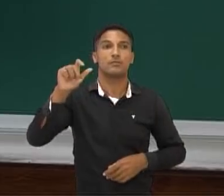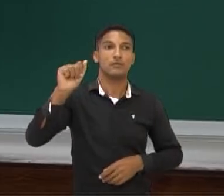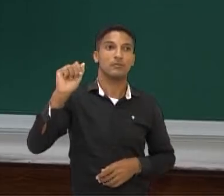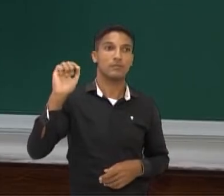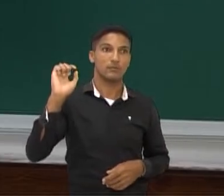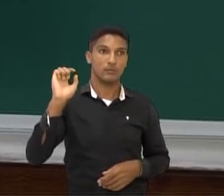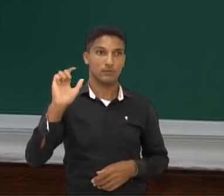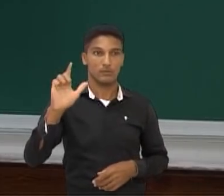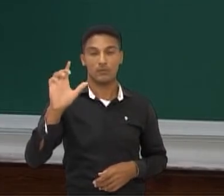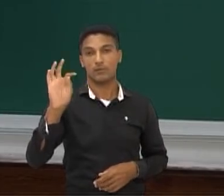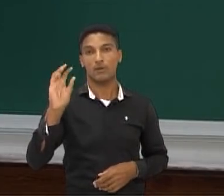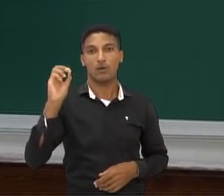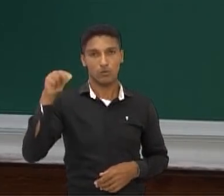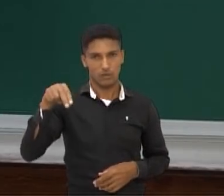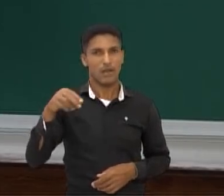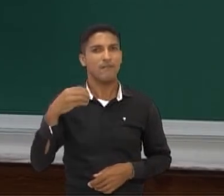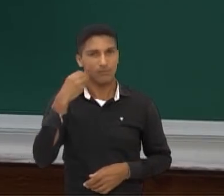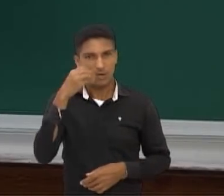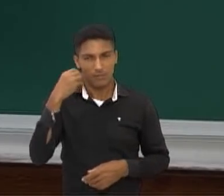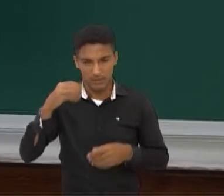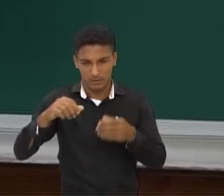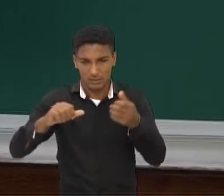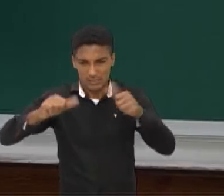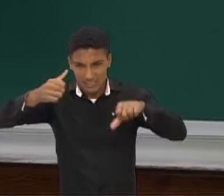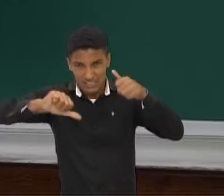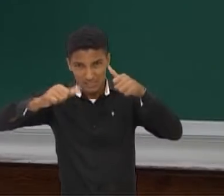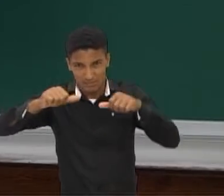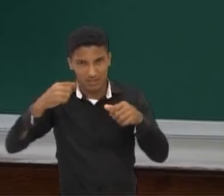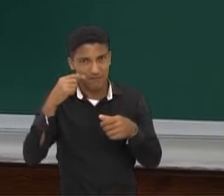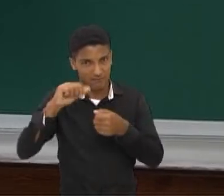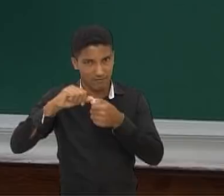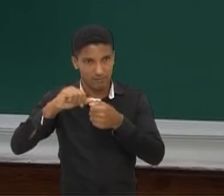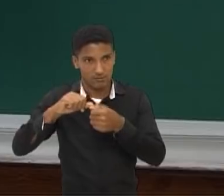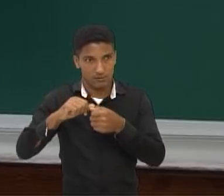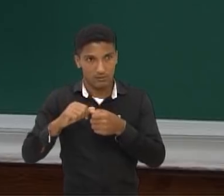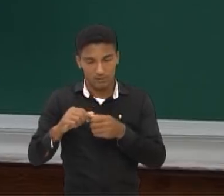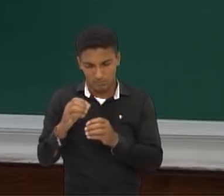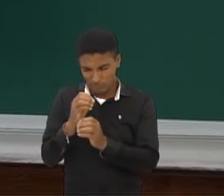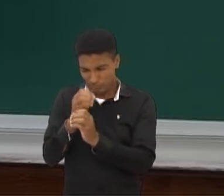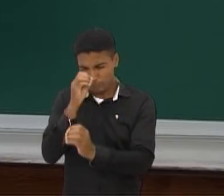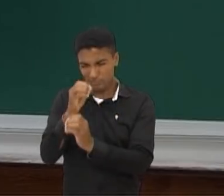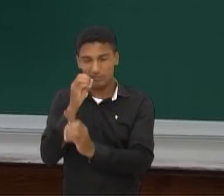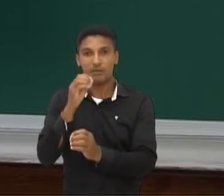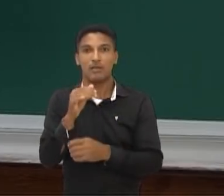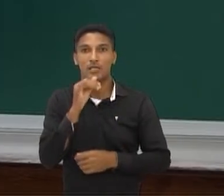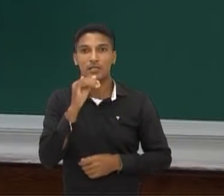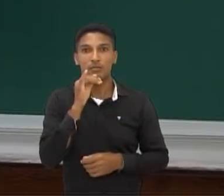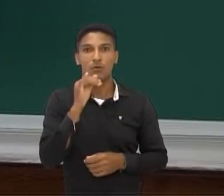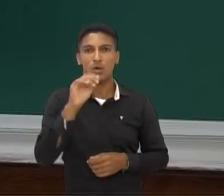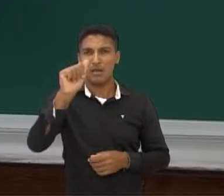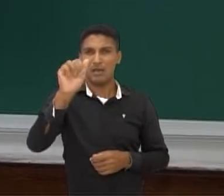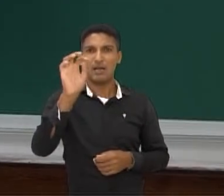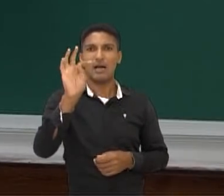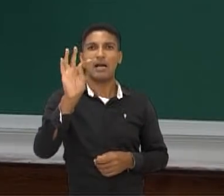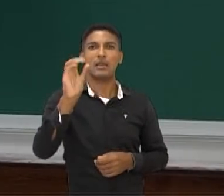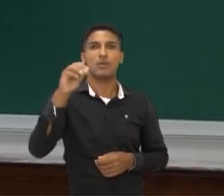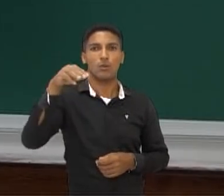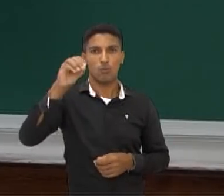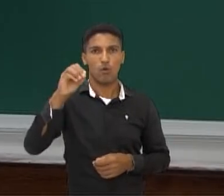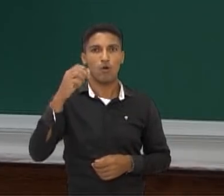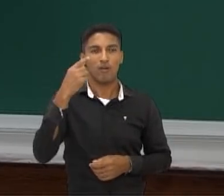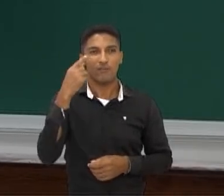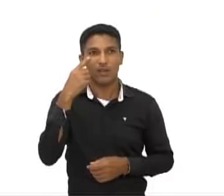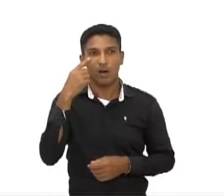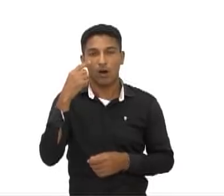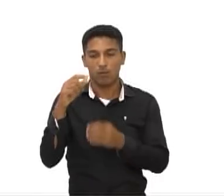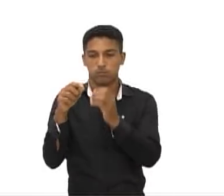reações químicas. E aí ele teve a seguinte ideia, olha, o átomo ele é parecido a uma bolinha de bilhar. Tanto é que o modelo